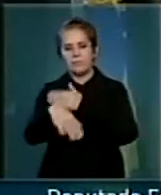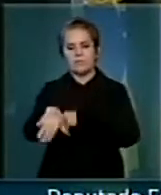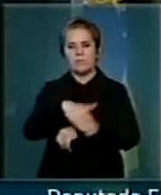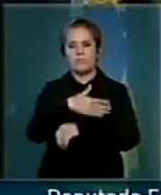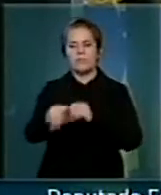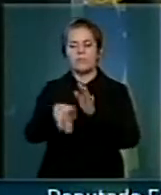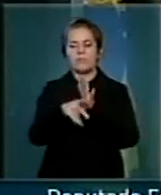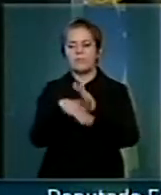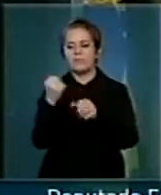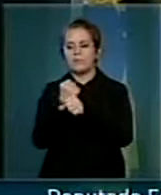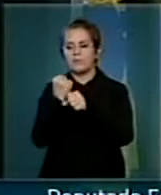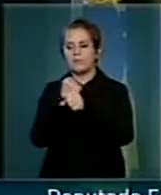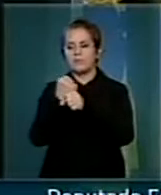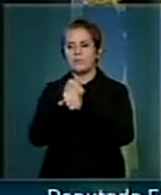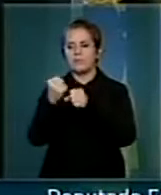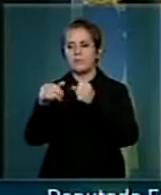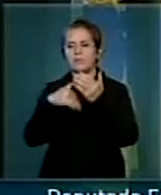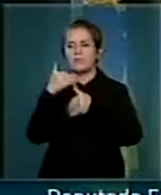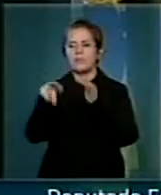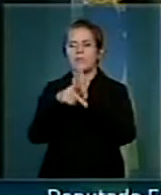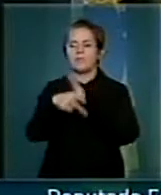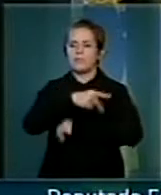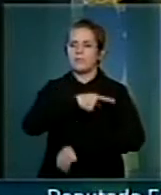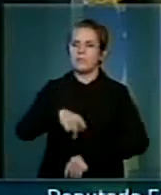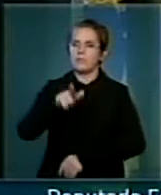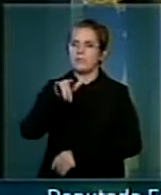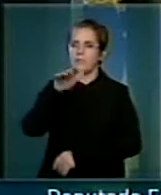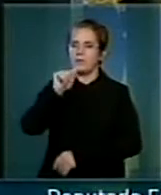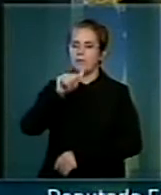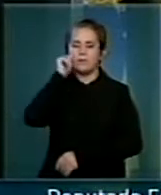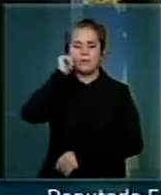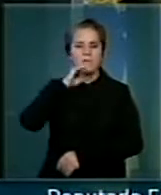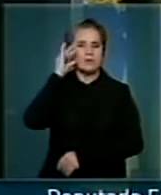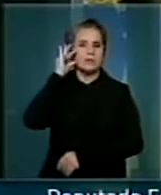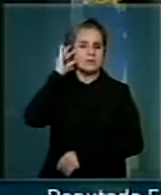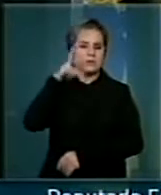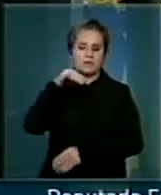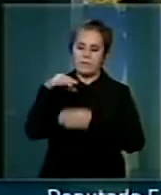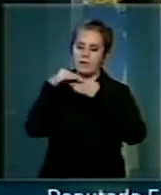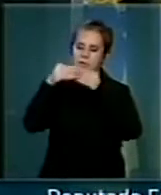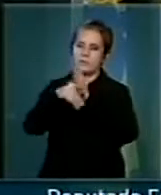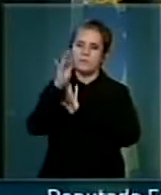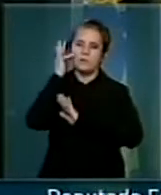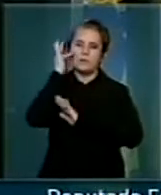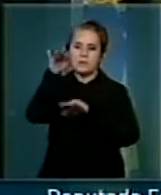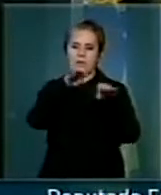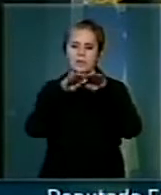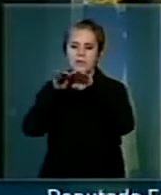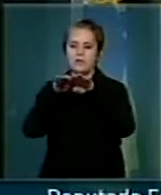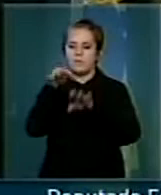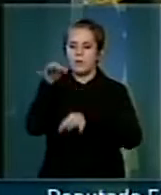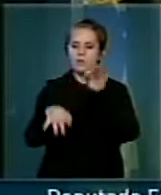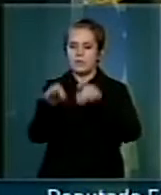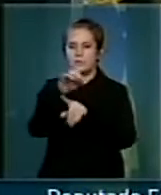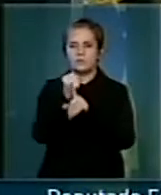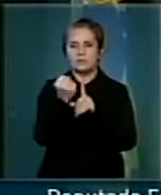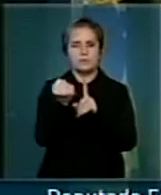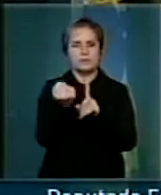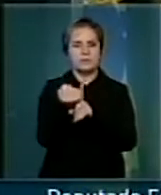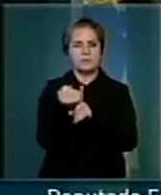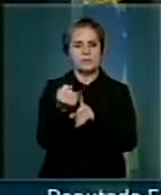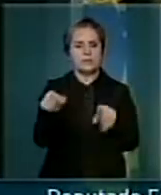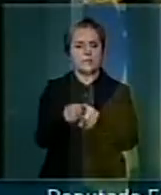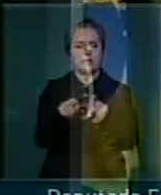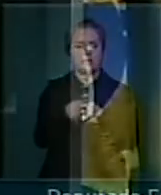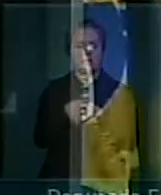presidente Lula, a presidenta Dilma nos conduzirá a um futuro de plena igualdade e justiça social. E